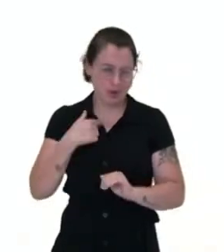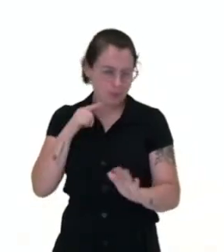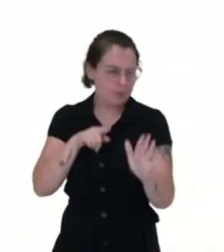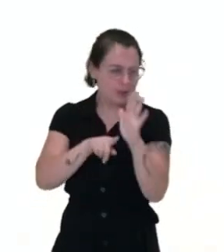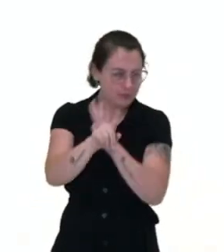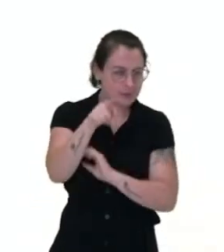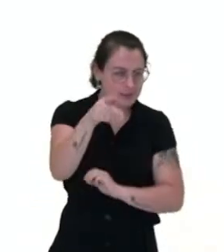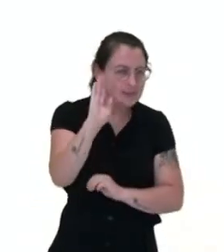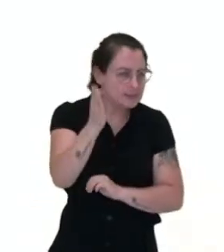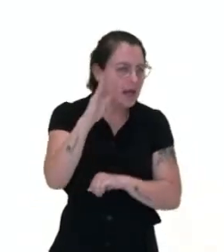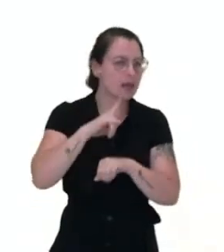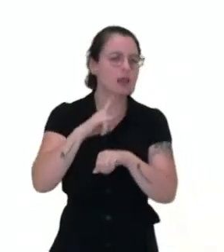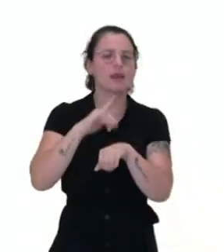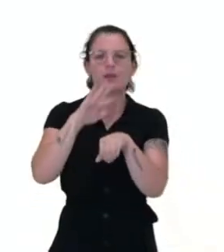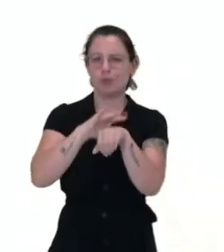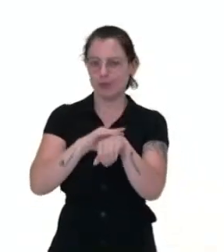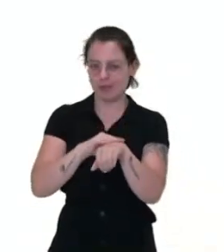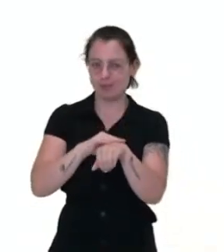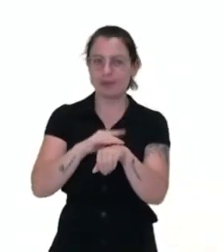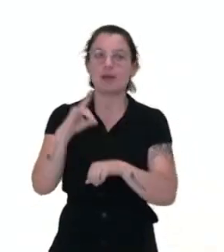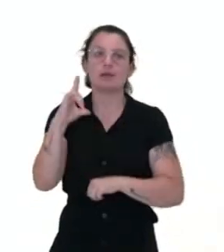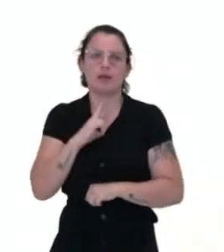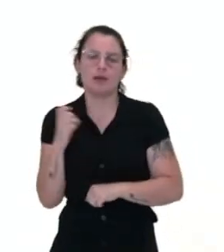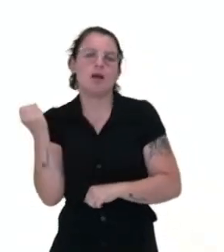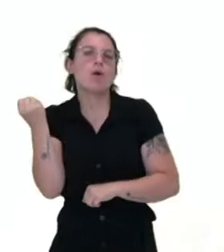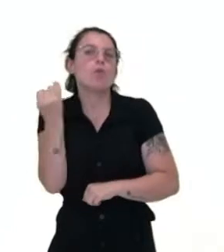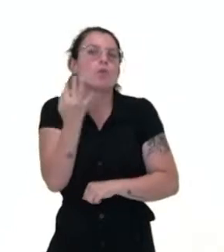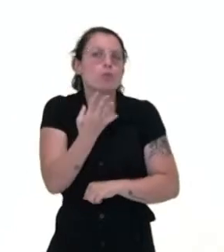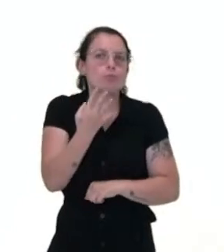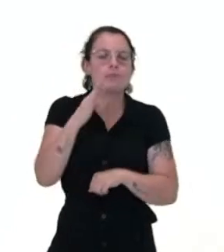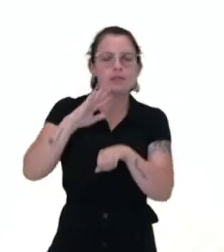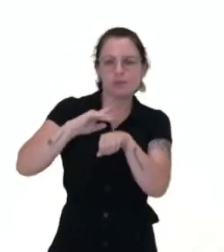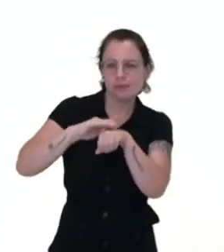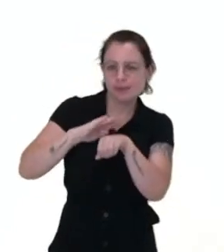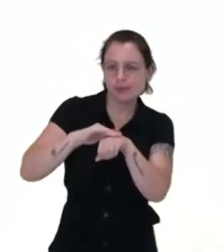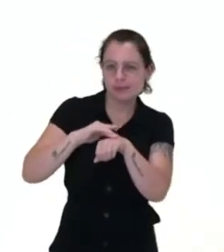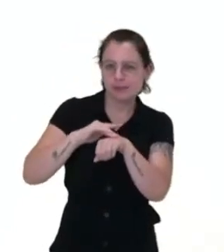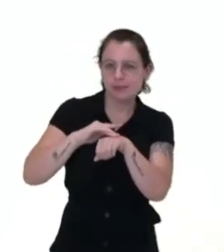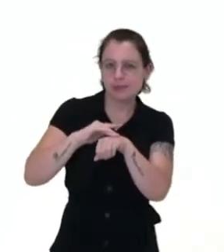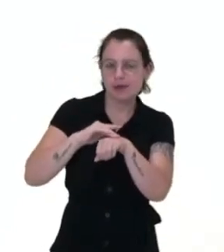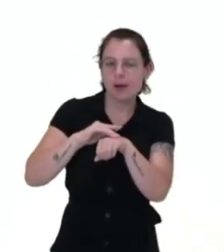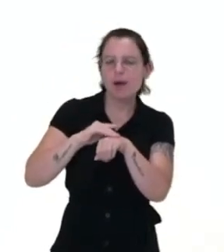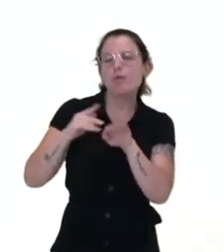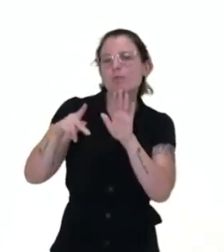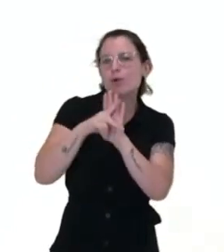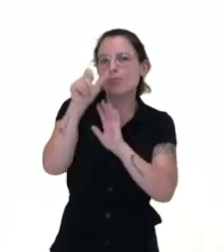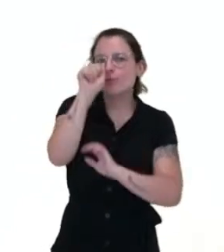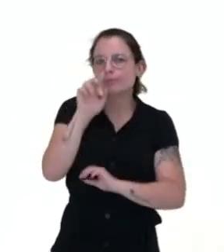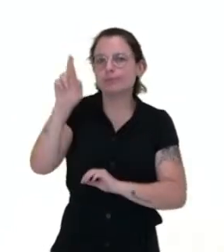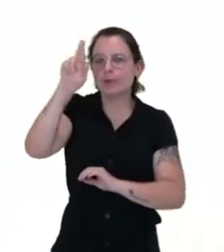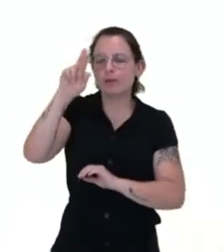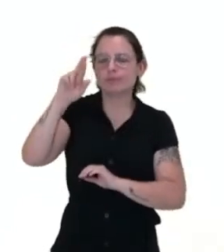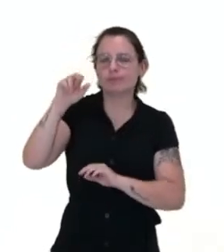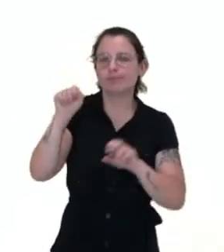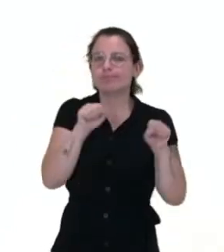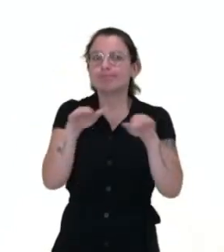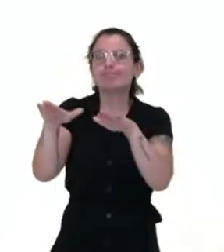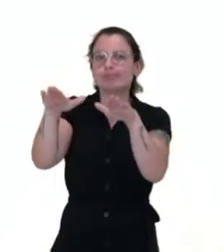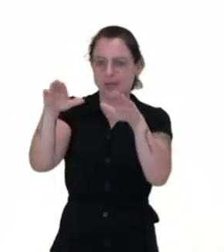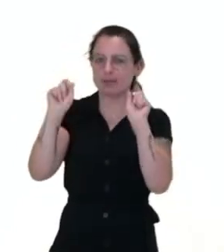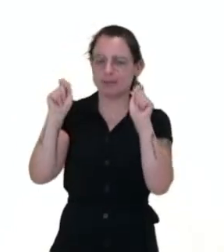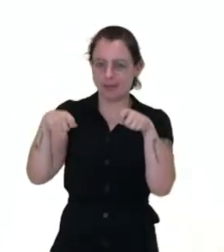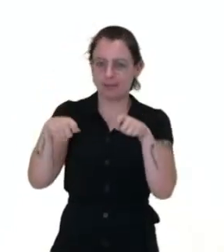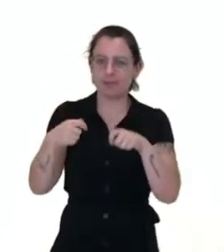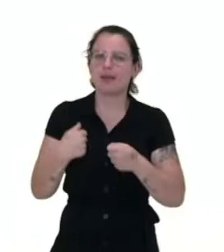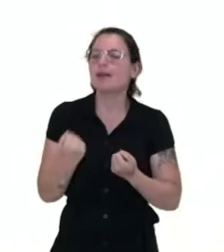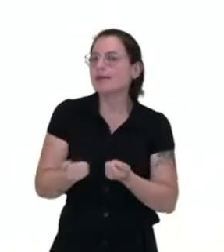doente? Algumas doenças podem ser transmitidas pelo ar? E agora? Eu vou dar um